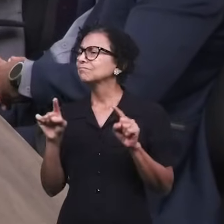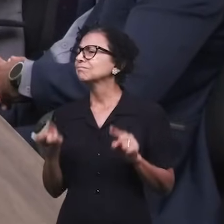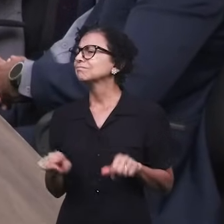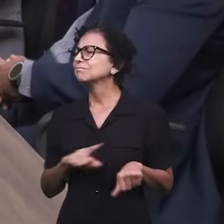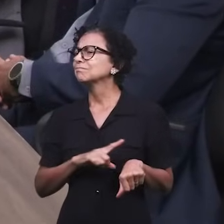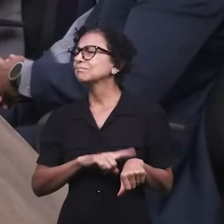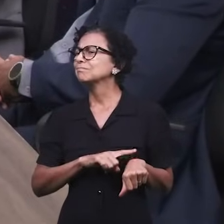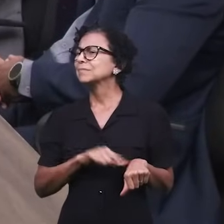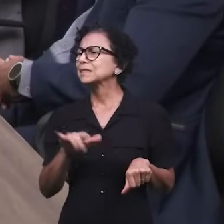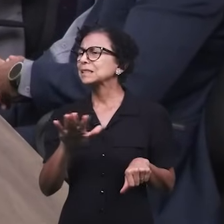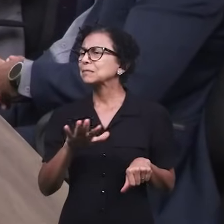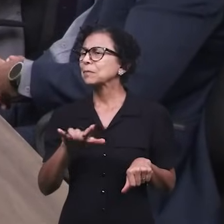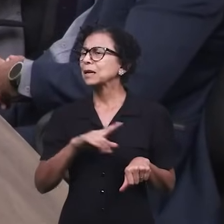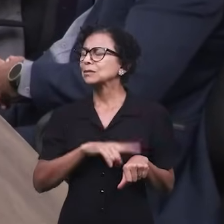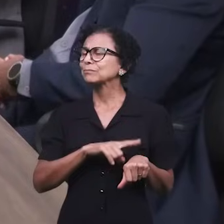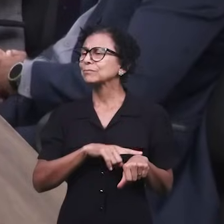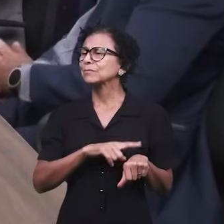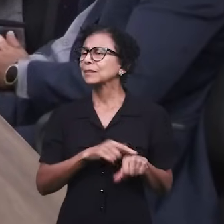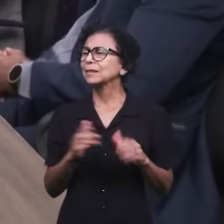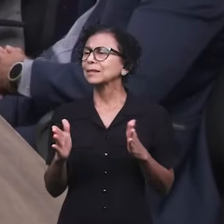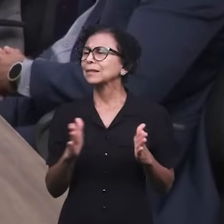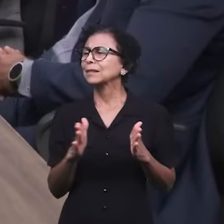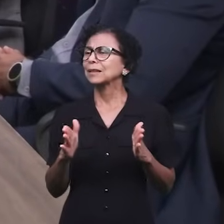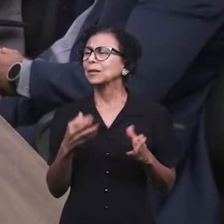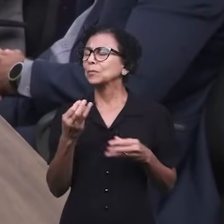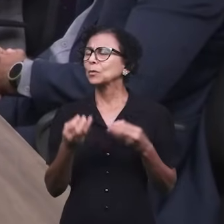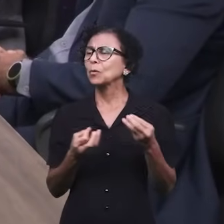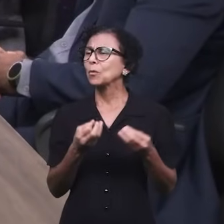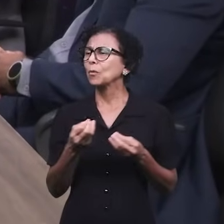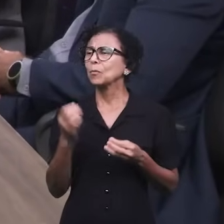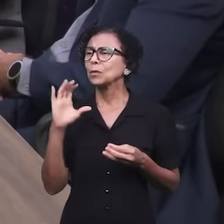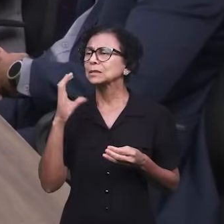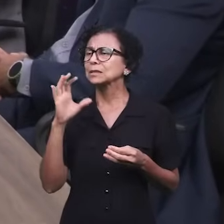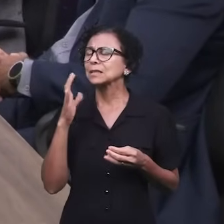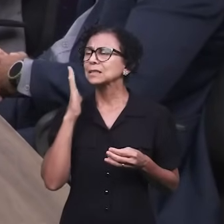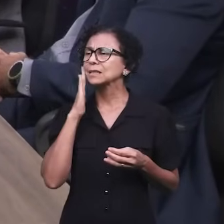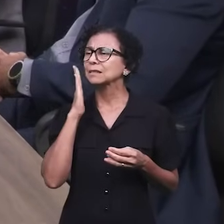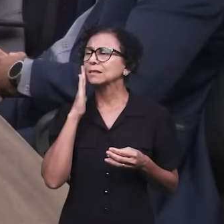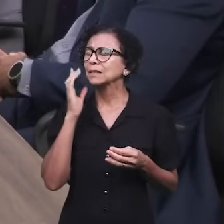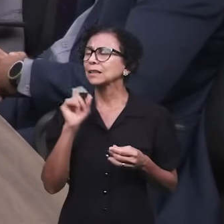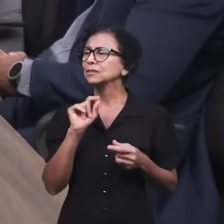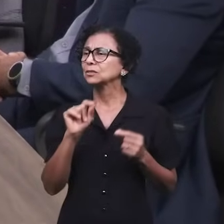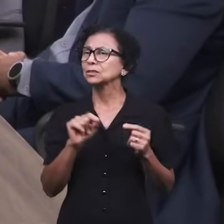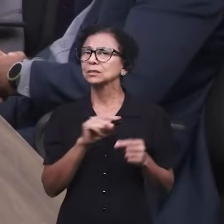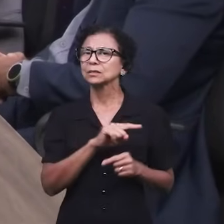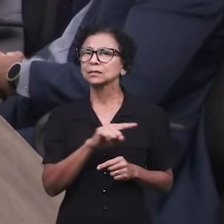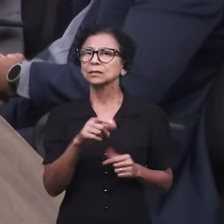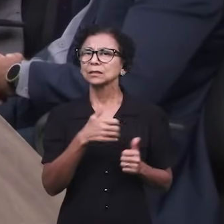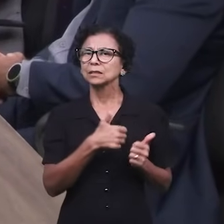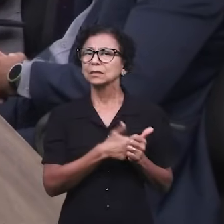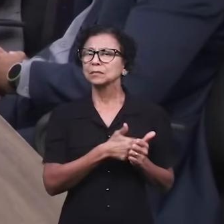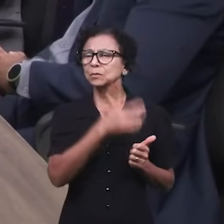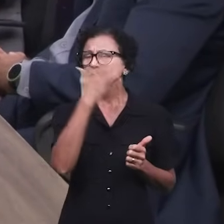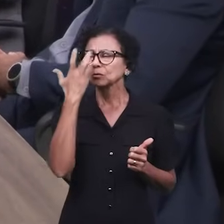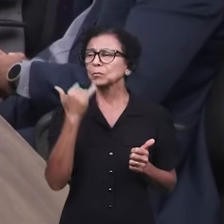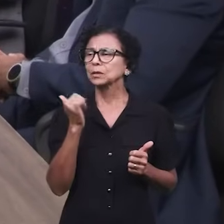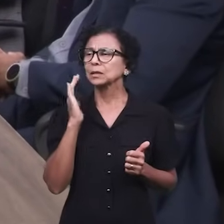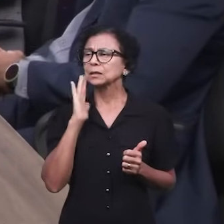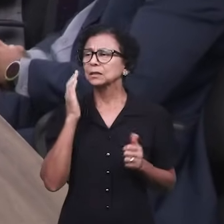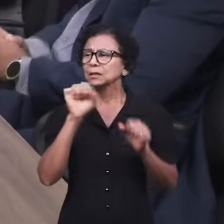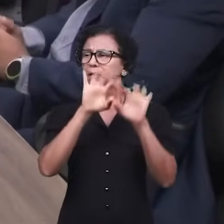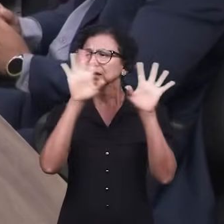essa nomenclatura, espaço-tempo, né? O que seria isso? Como a ciência enxerga isso para que os nossos irmãos que estão nos acompanhando entendam